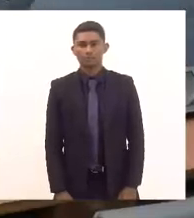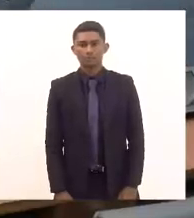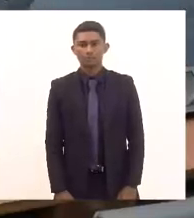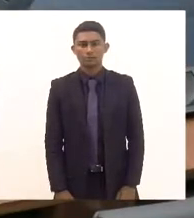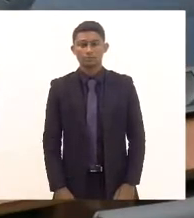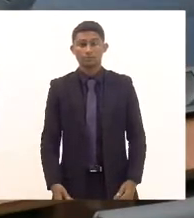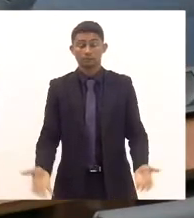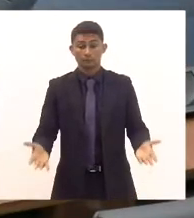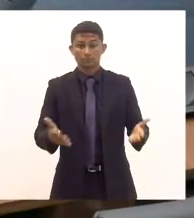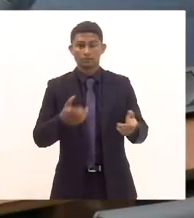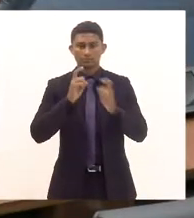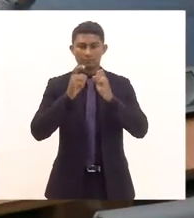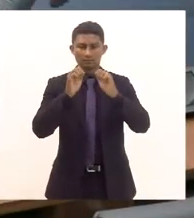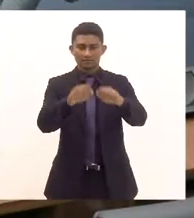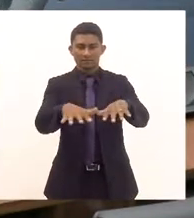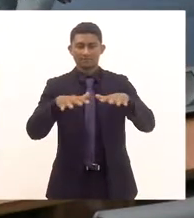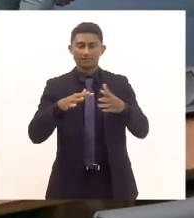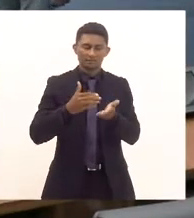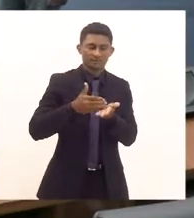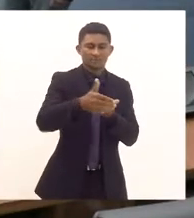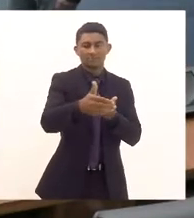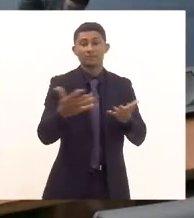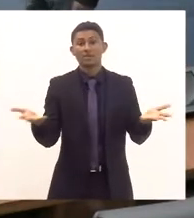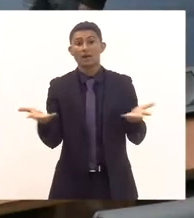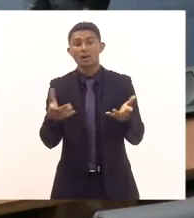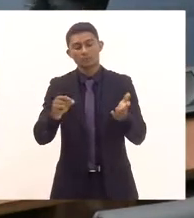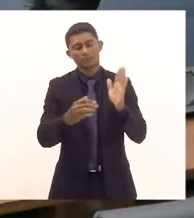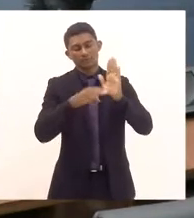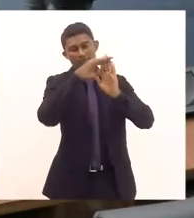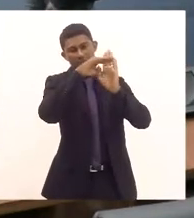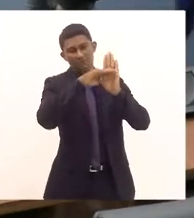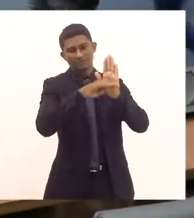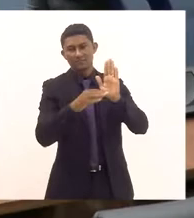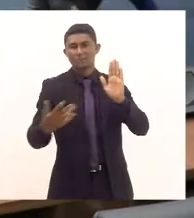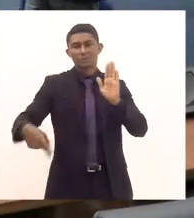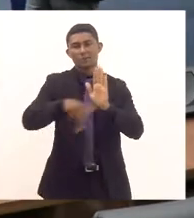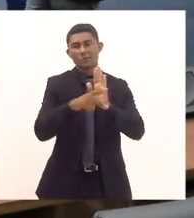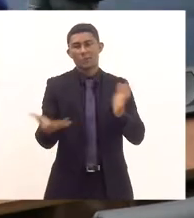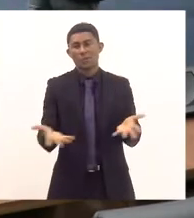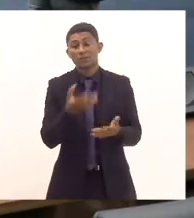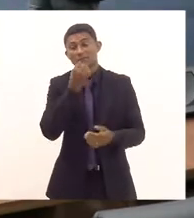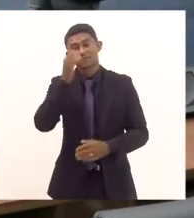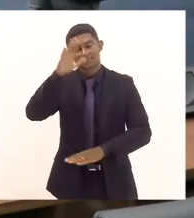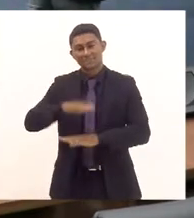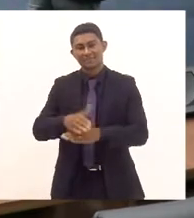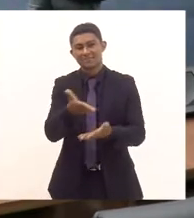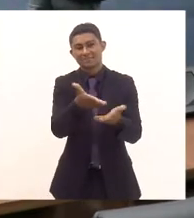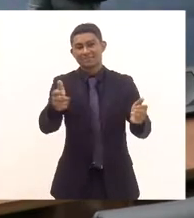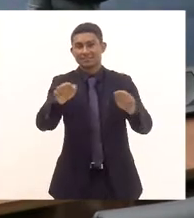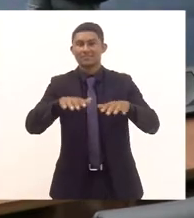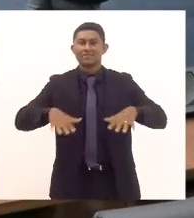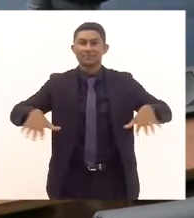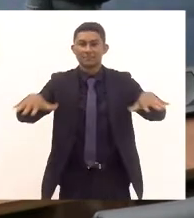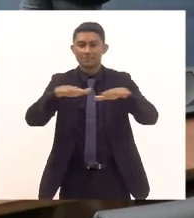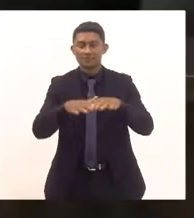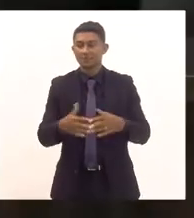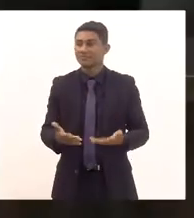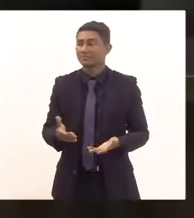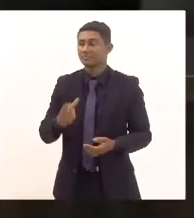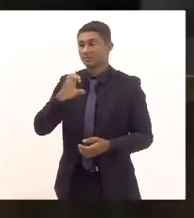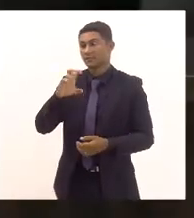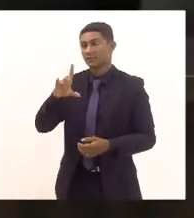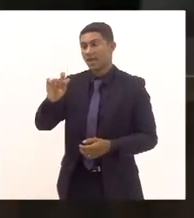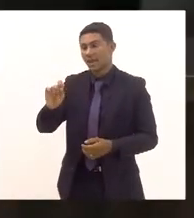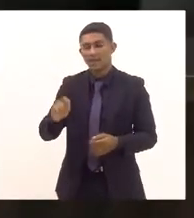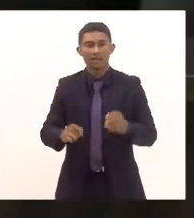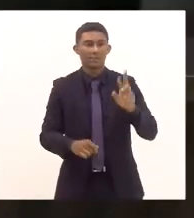Boa tarde aberta a sessão passa-se a ordem do dia boa tarde a todas e todos boa tarde Deputado a